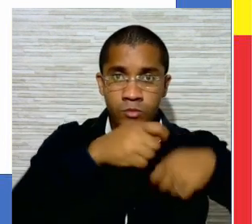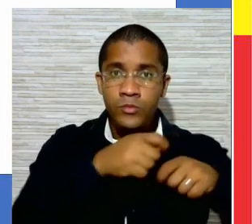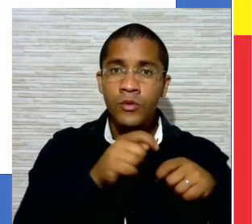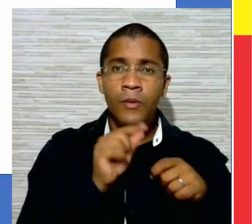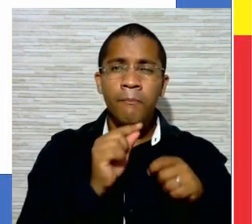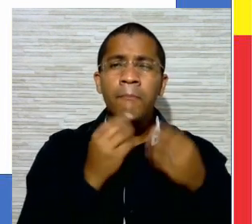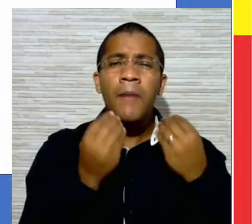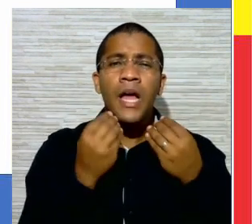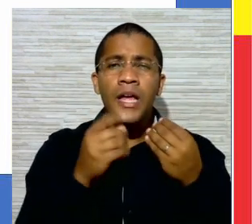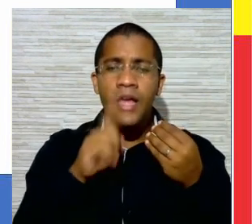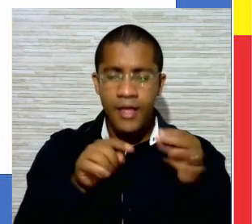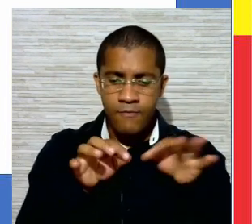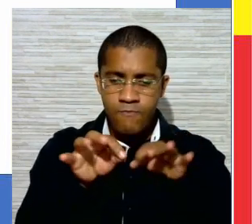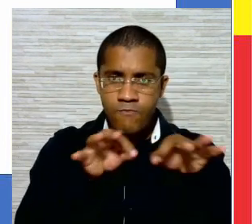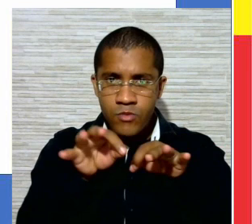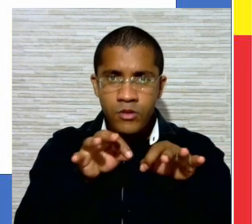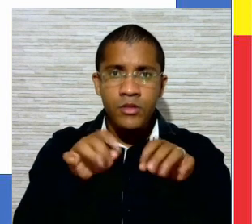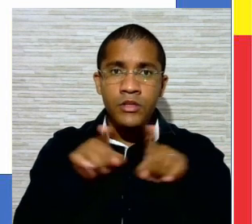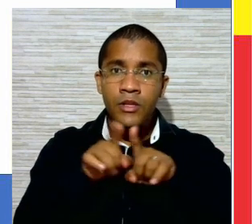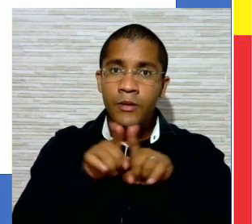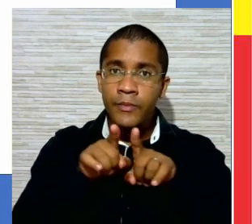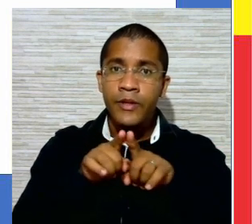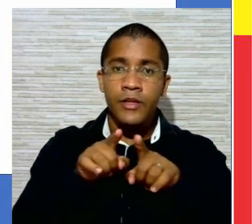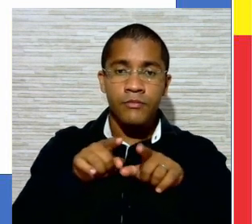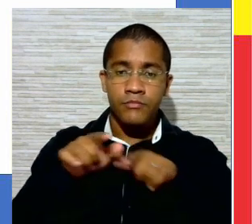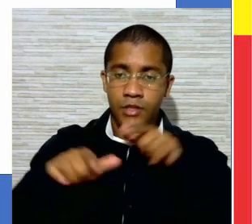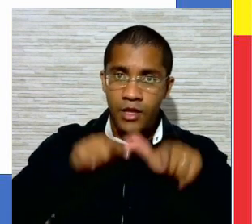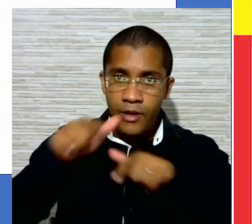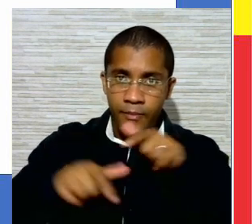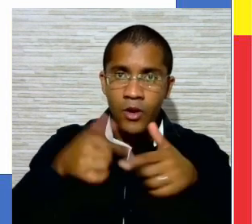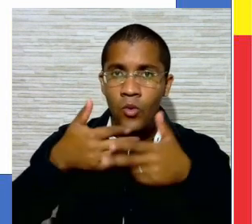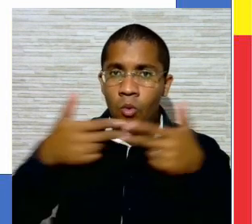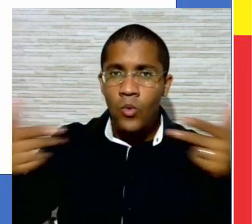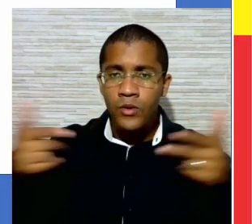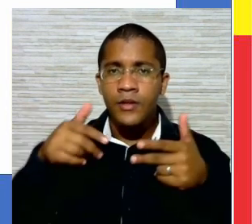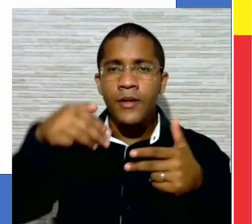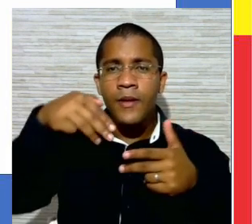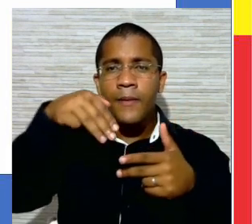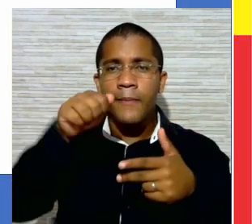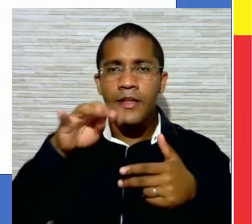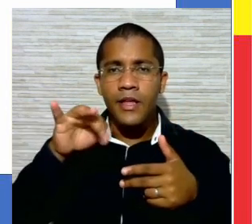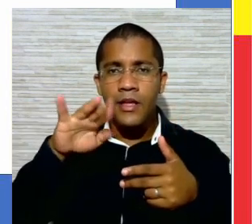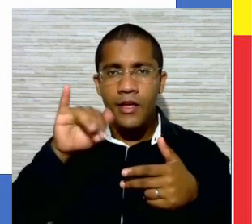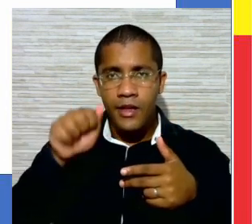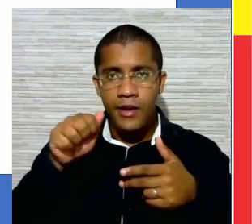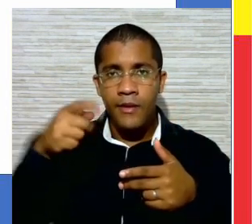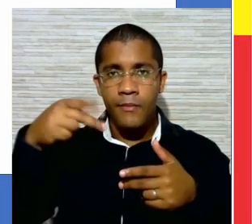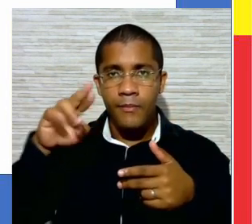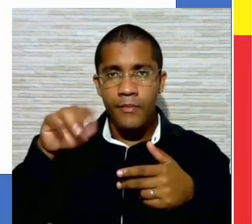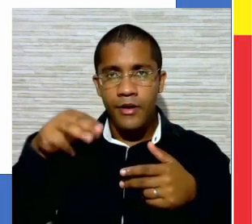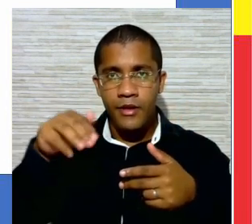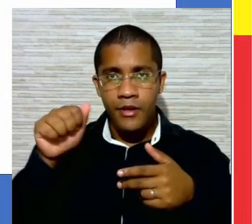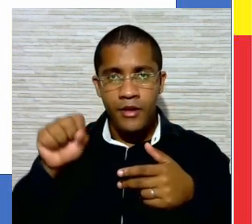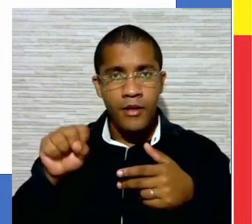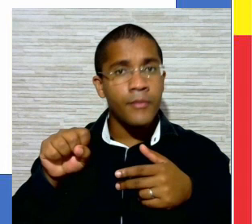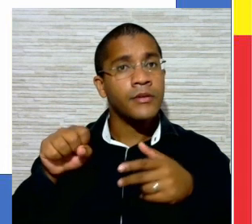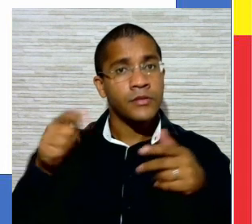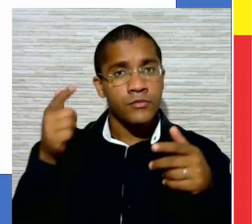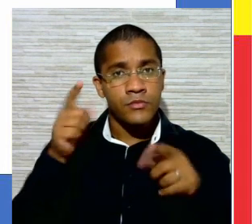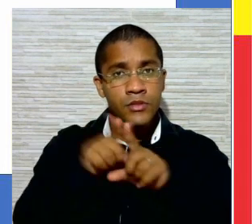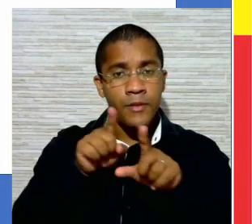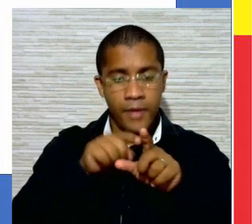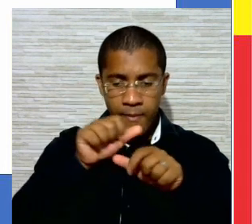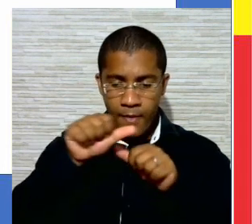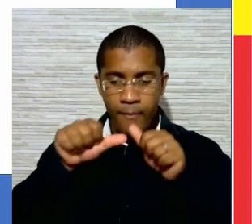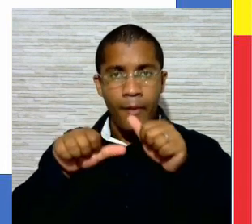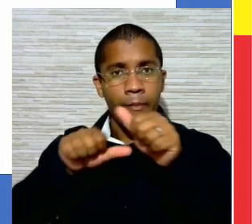que tem por fim a manipulação e exploração de matérias-primas e fontes energéticas, bem como